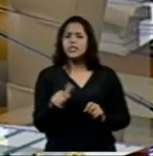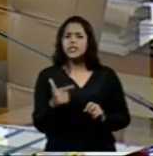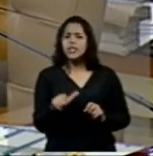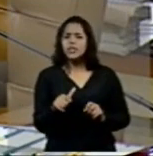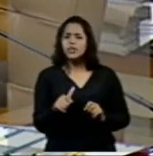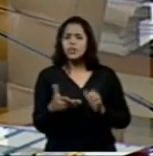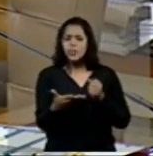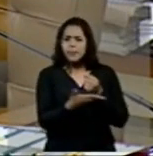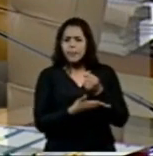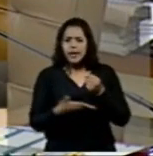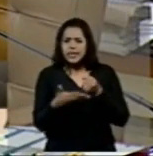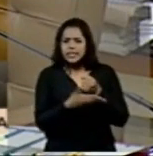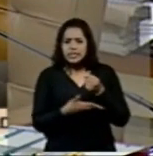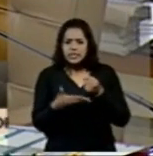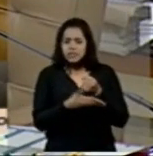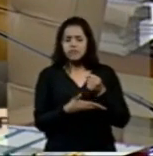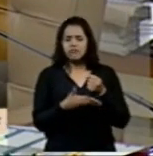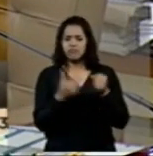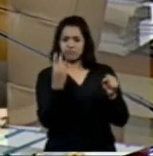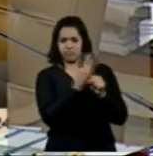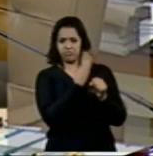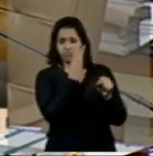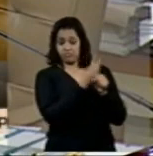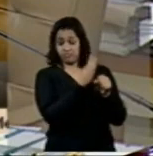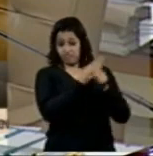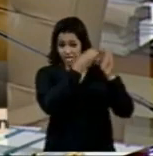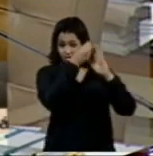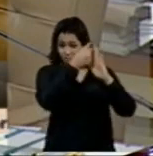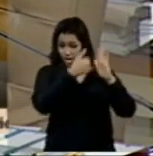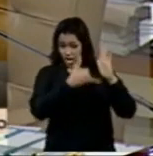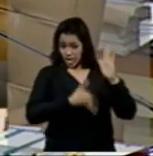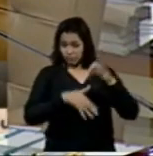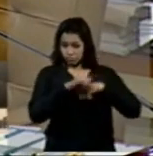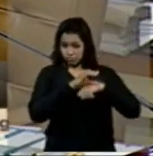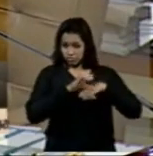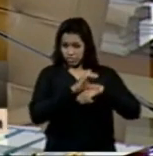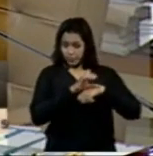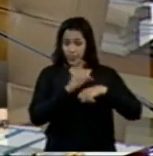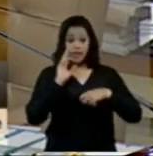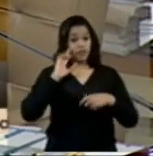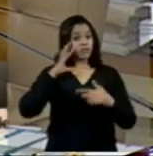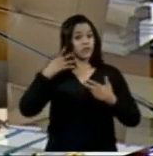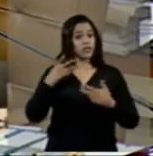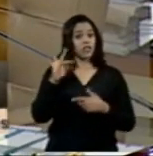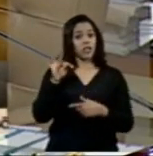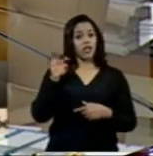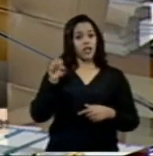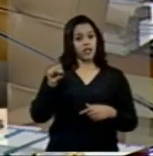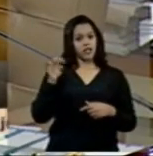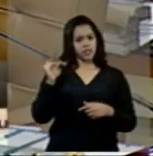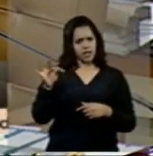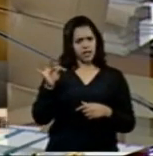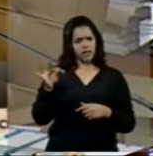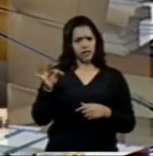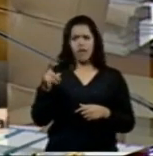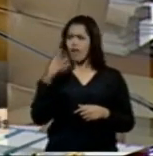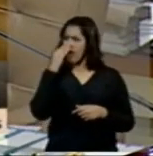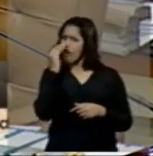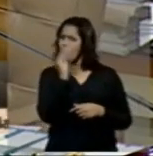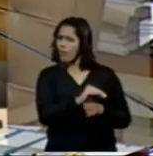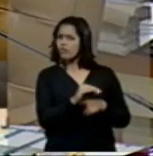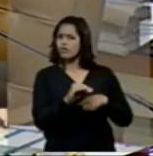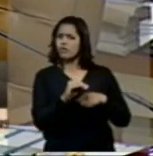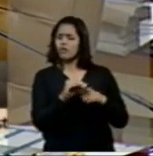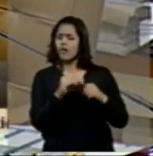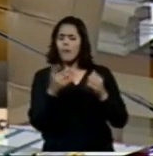legal proibitivo da terceirização no ordenamento jurídico brasileiro, a decisão do TST estaria a ofender o